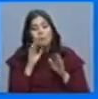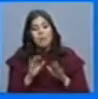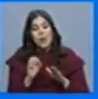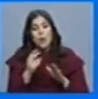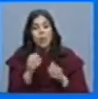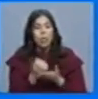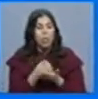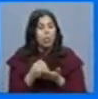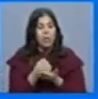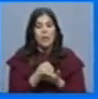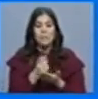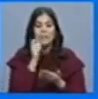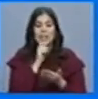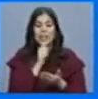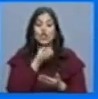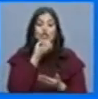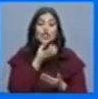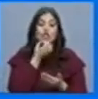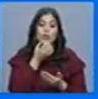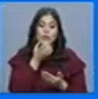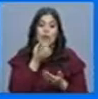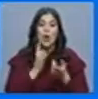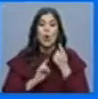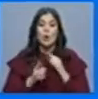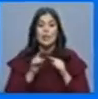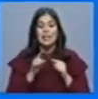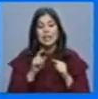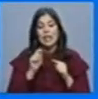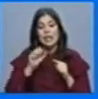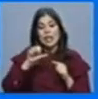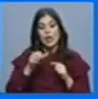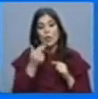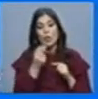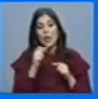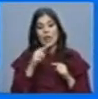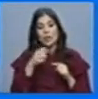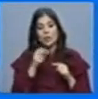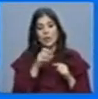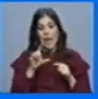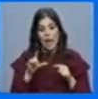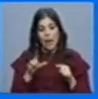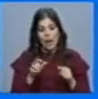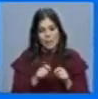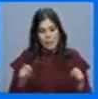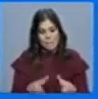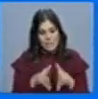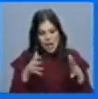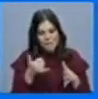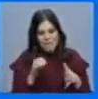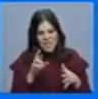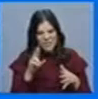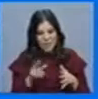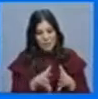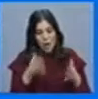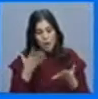inexistente é que consegue explicar uma protuberância equatorial da Lua 20 vezes mais larga do que aquilo que nós conhecemos. Nós